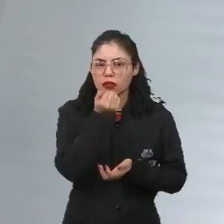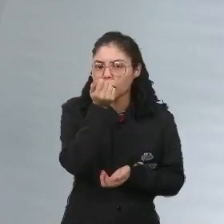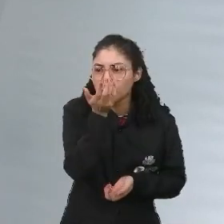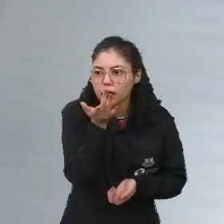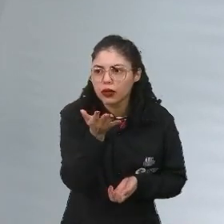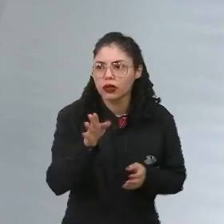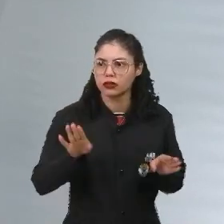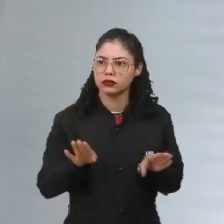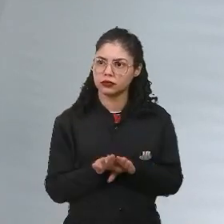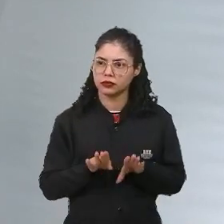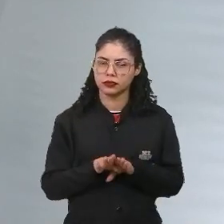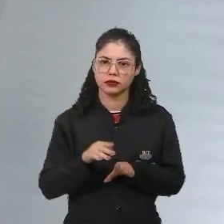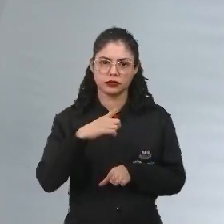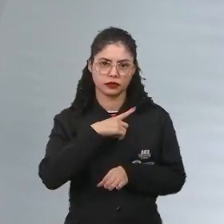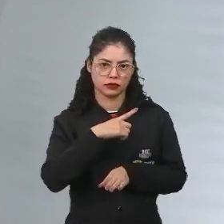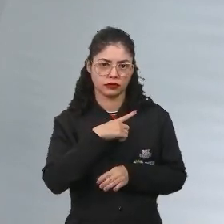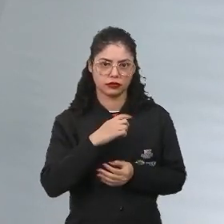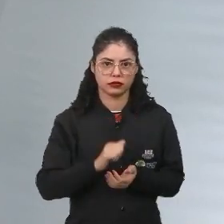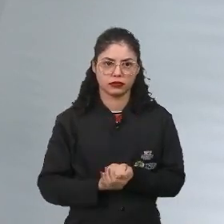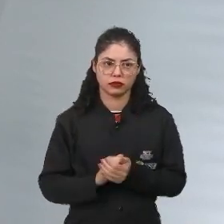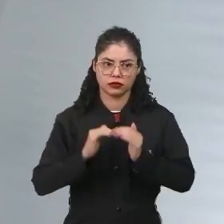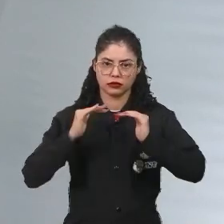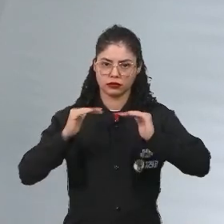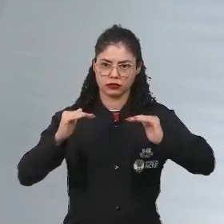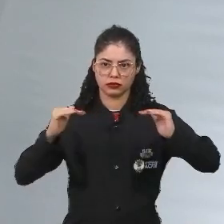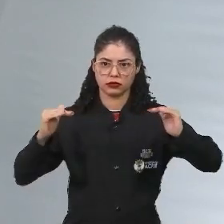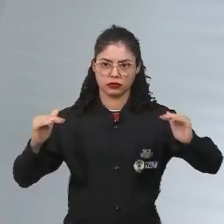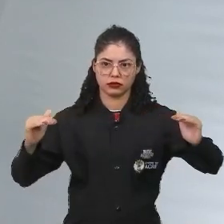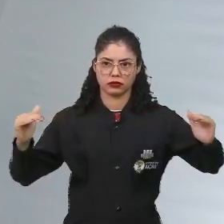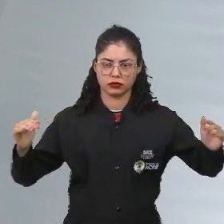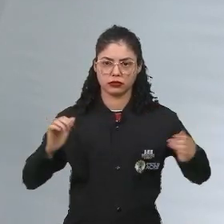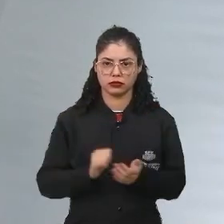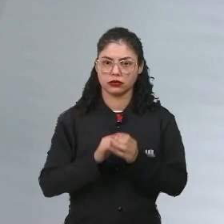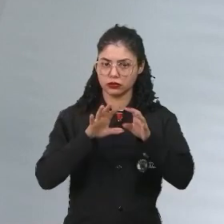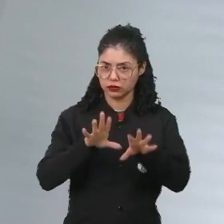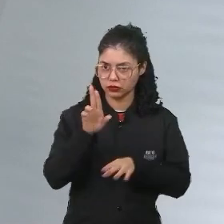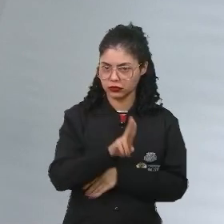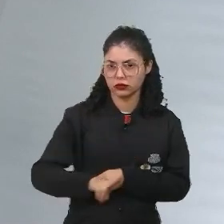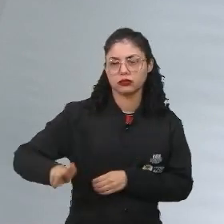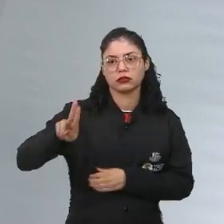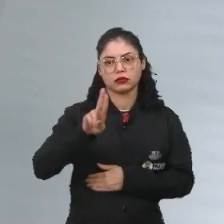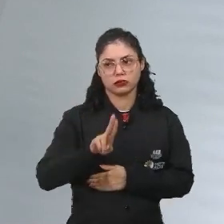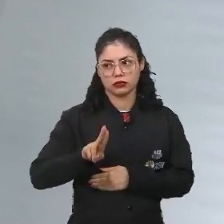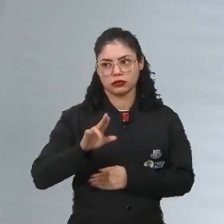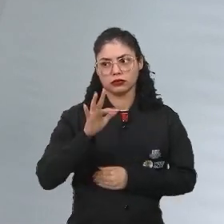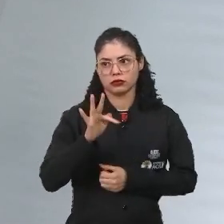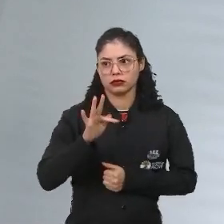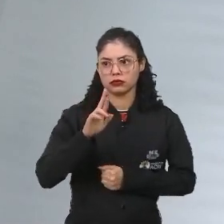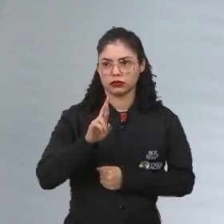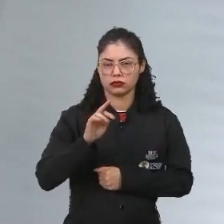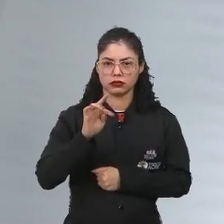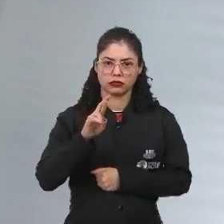pó de madeira vai flutuar. Dessa maneira, utilizando a flotação, né,